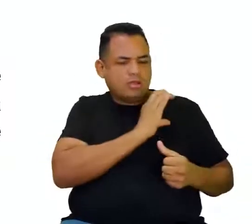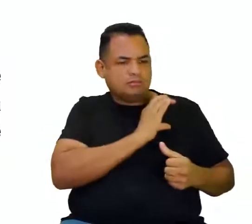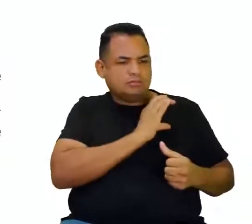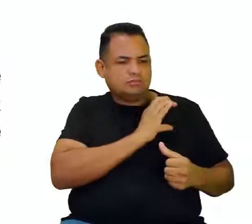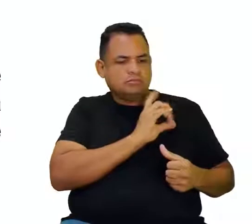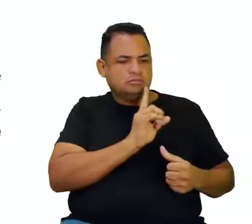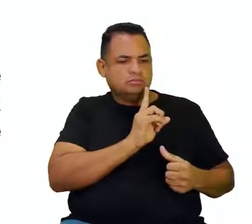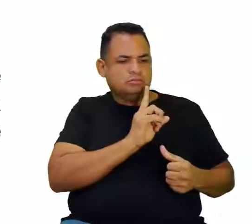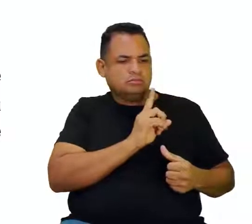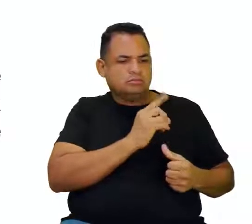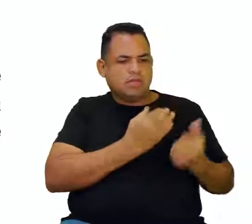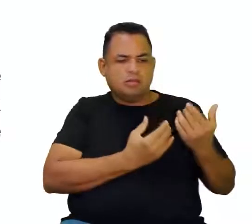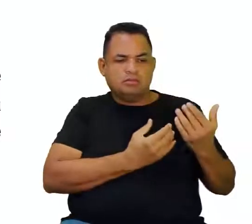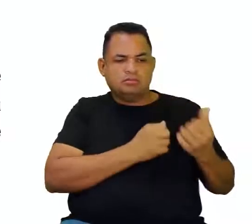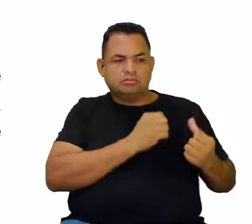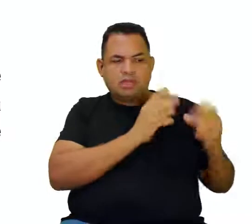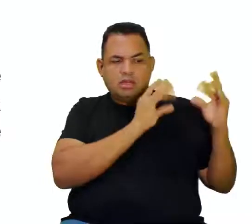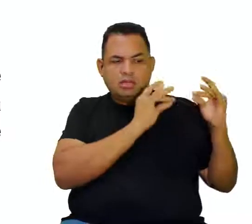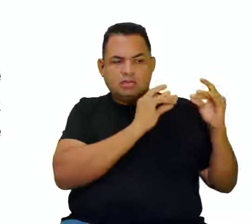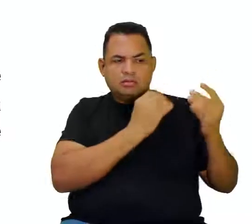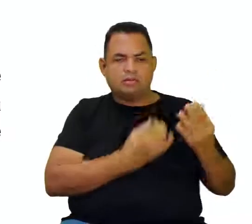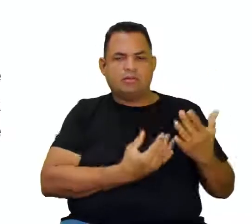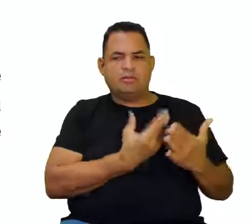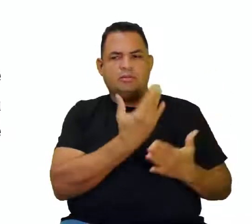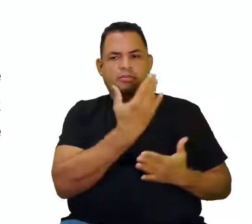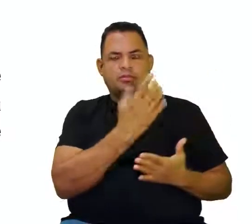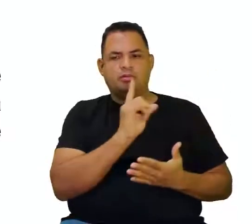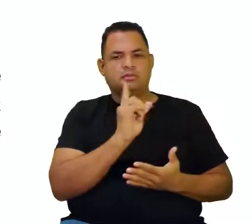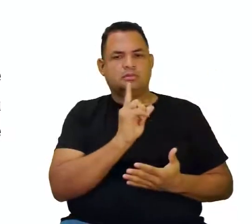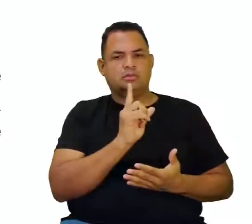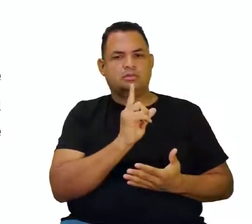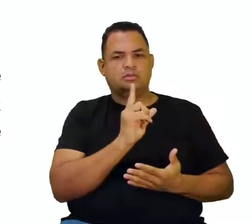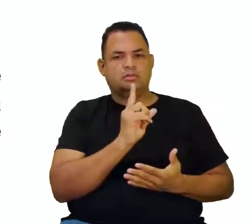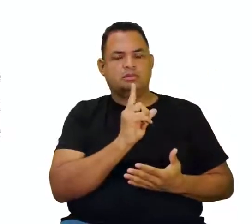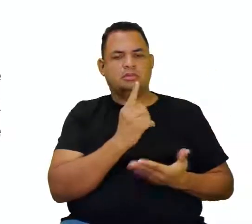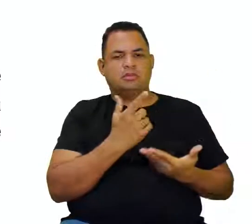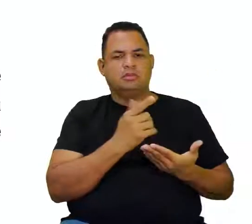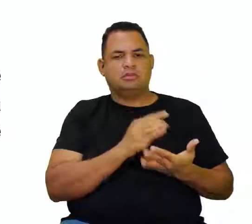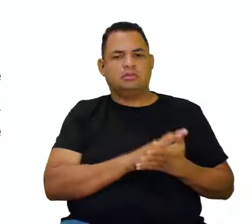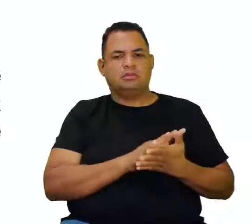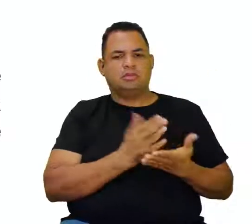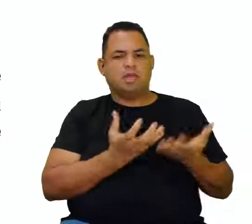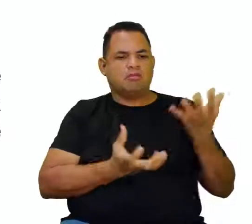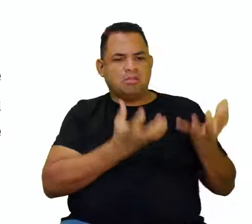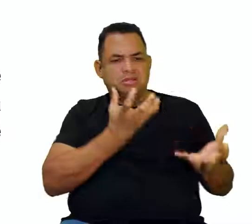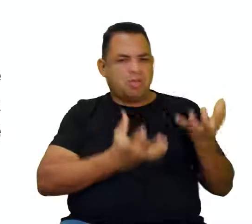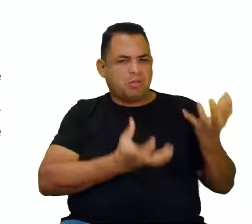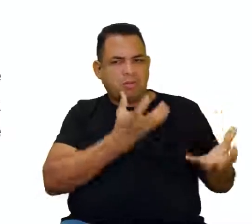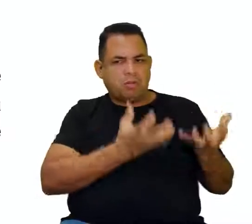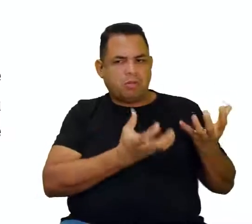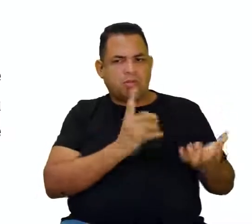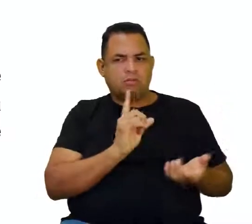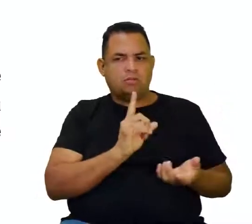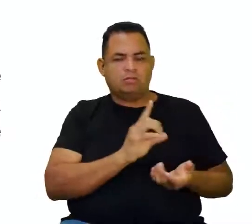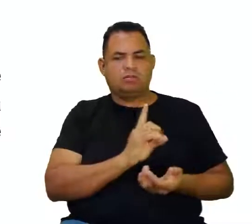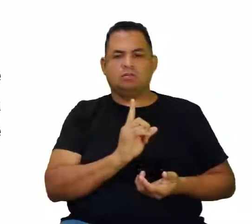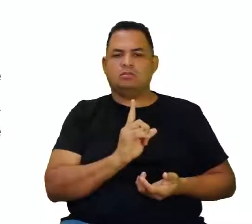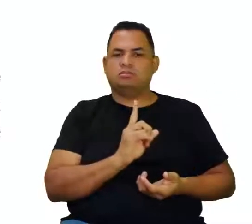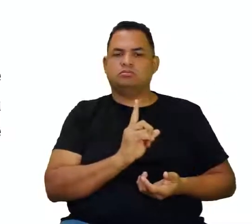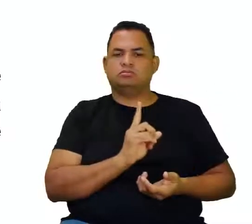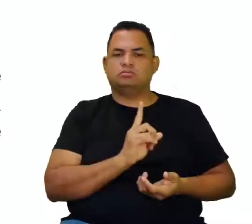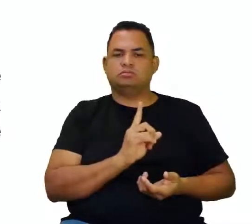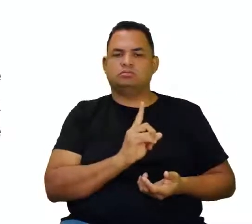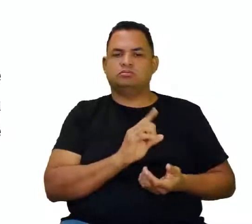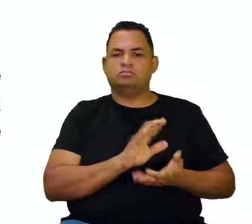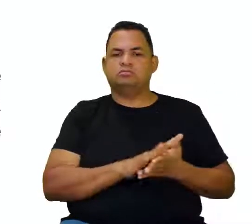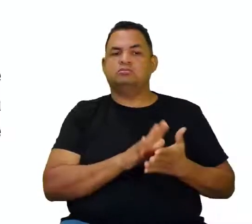para a fase gasosa? Não. Ela de imediato já vai começar a ferver? Não.